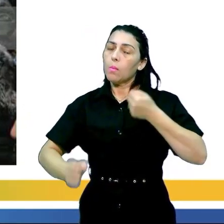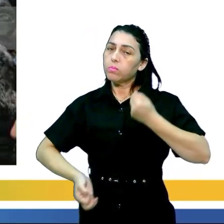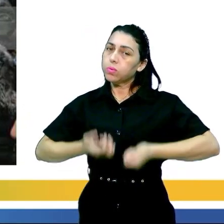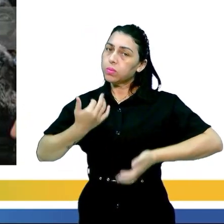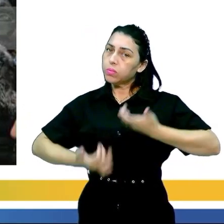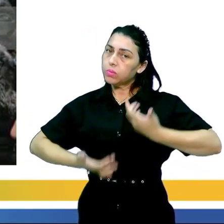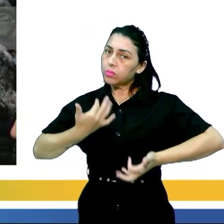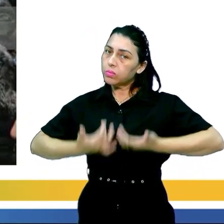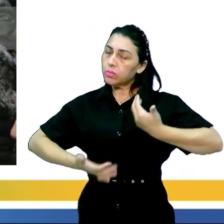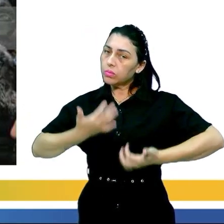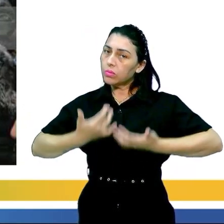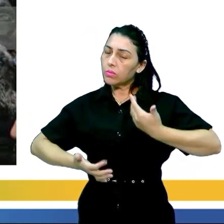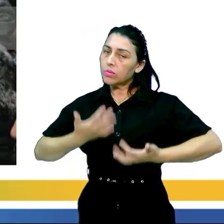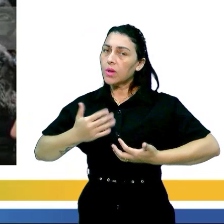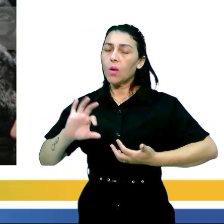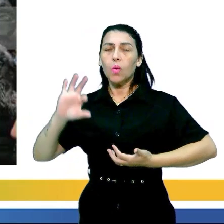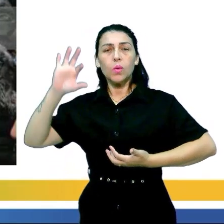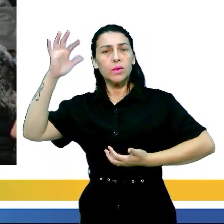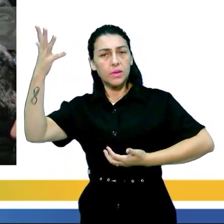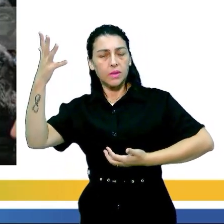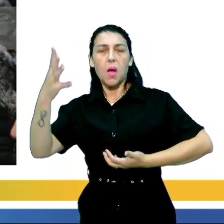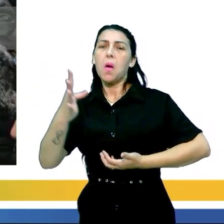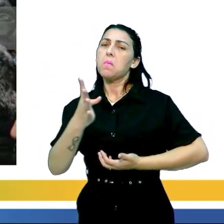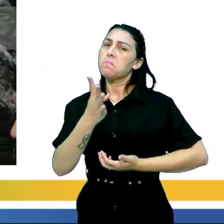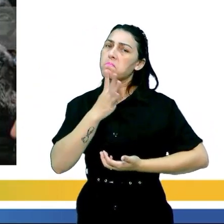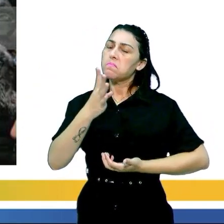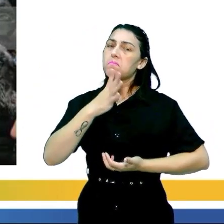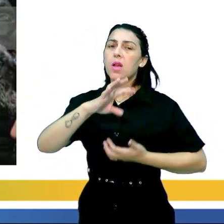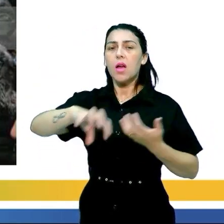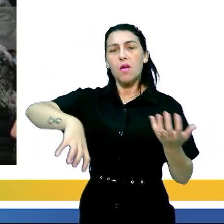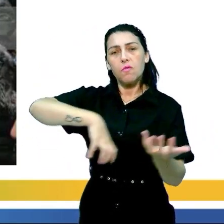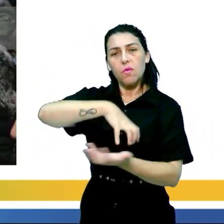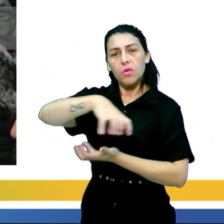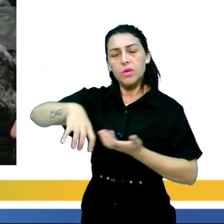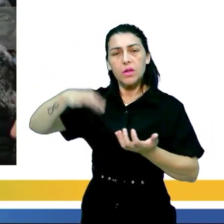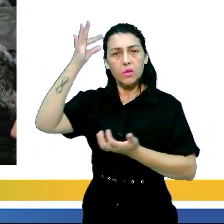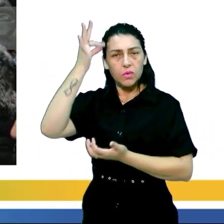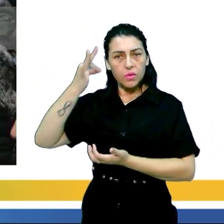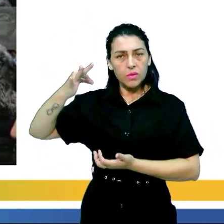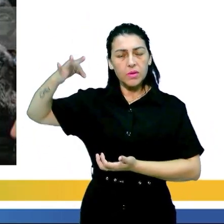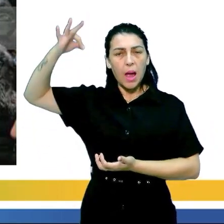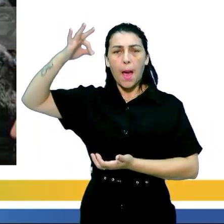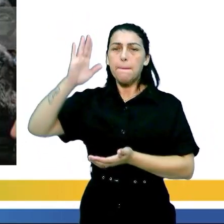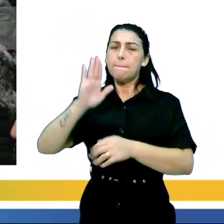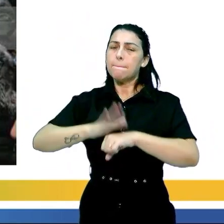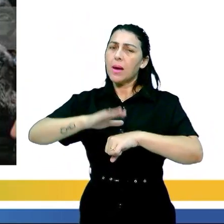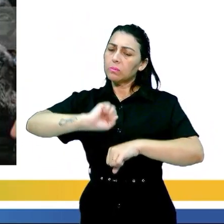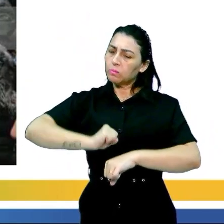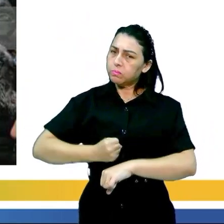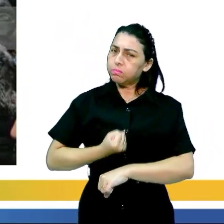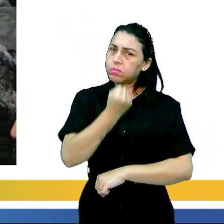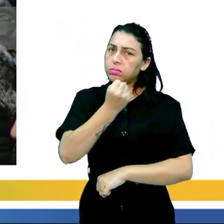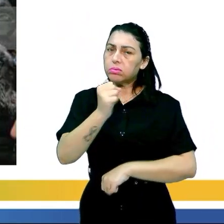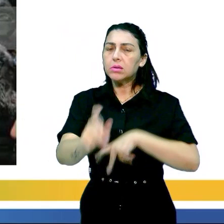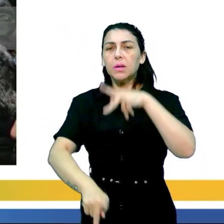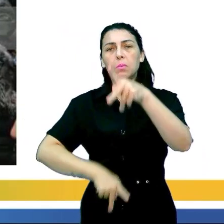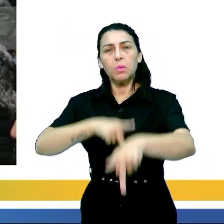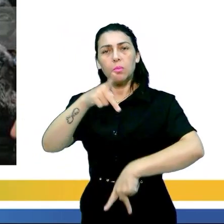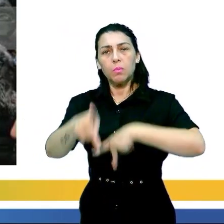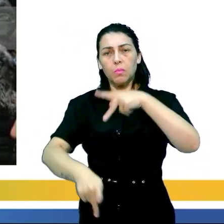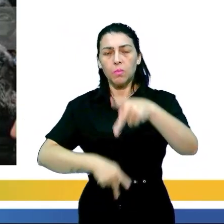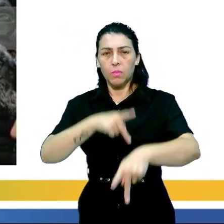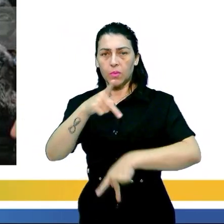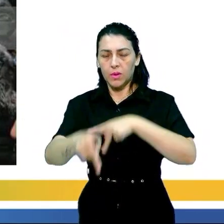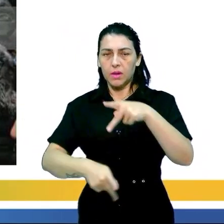próprio corpo, e esse fato tornou conhecida a revolução na Tunísia e aumentou ainda mais a revolta da população,